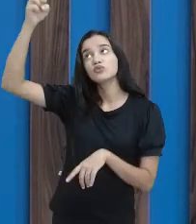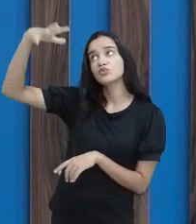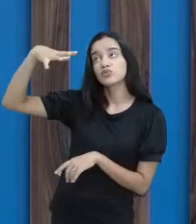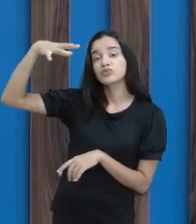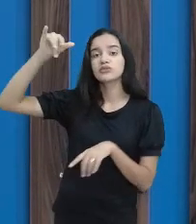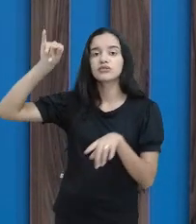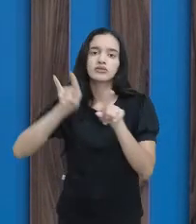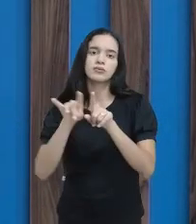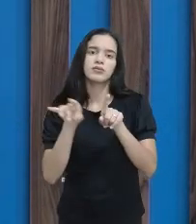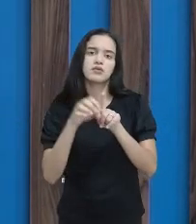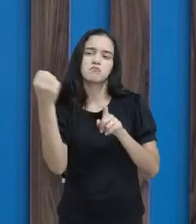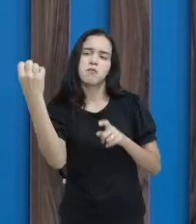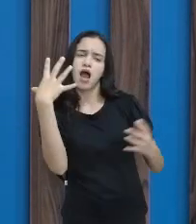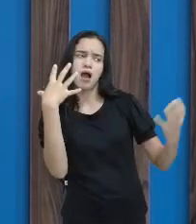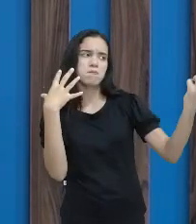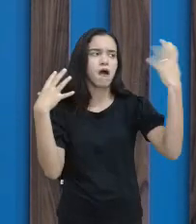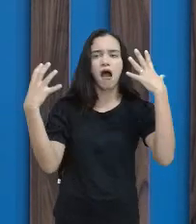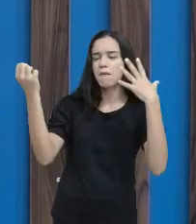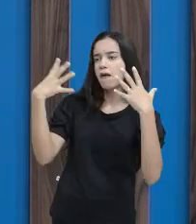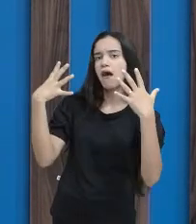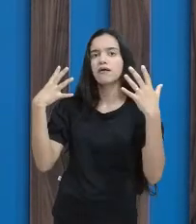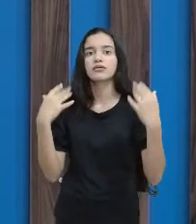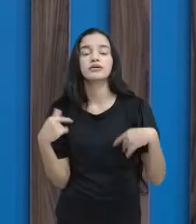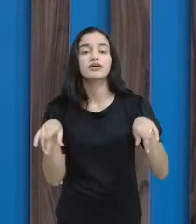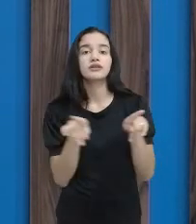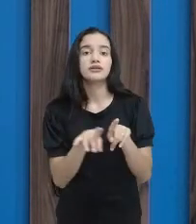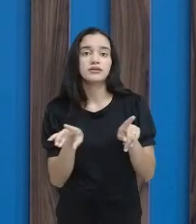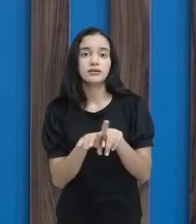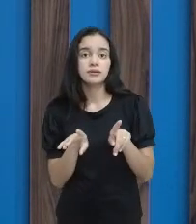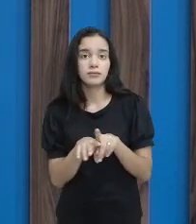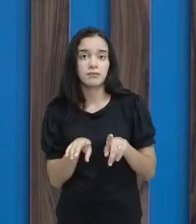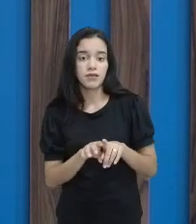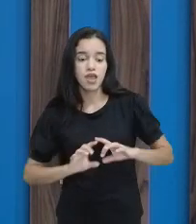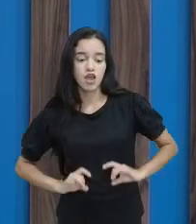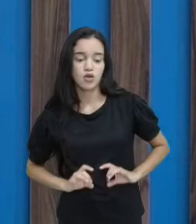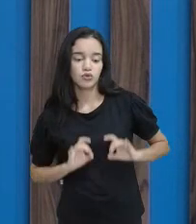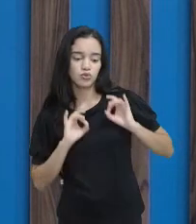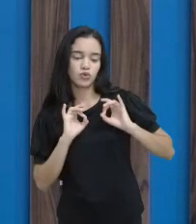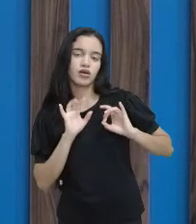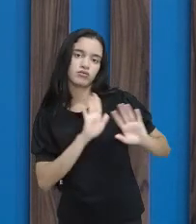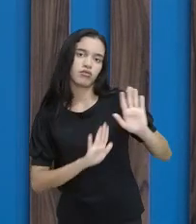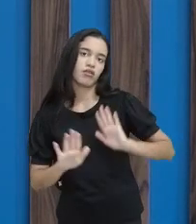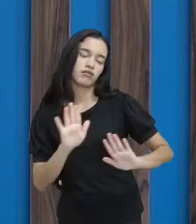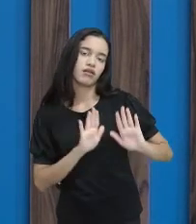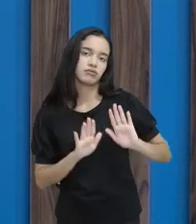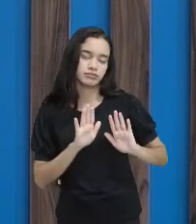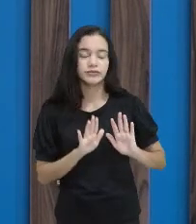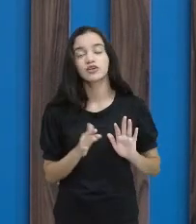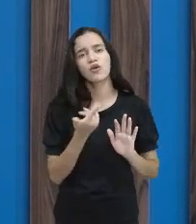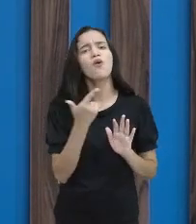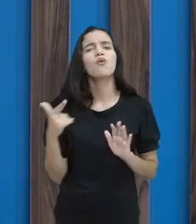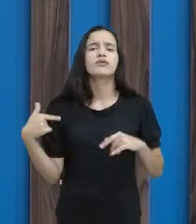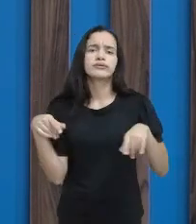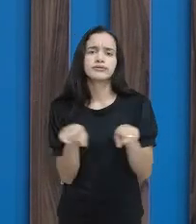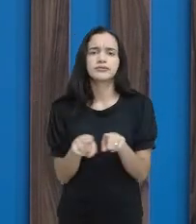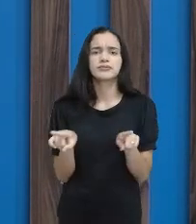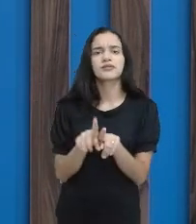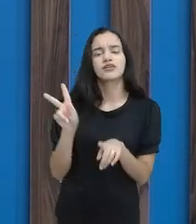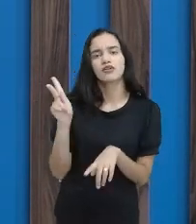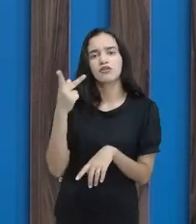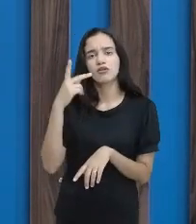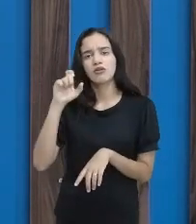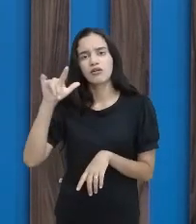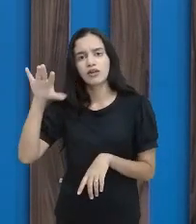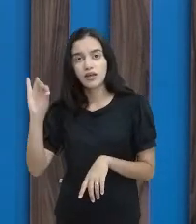dos flashes, na questão aí do tratamento do câncer, né? O gás Sim. mais pesado, a questão do radônio e outros mais. O hélio na questão